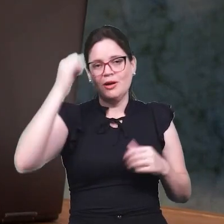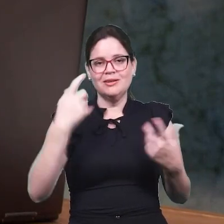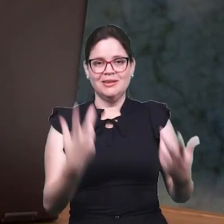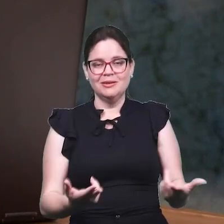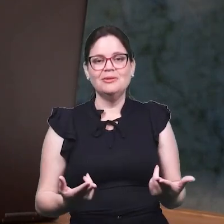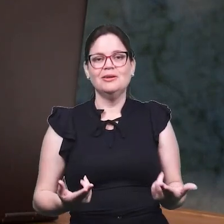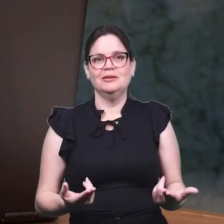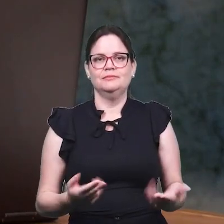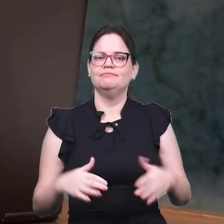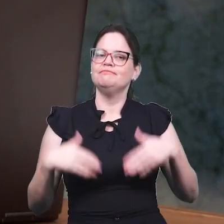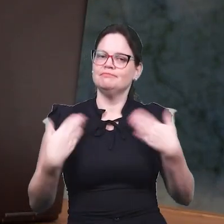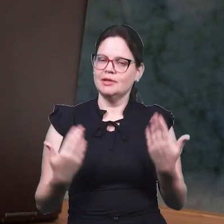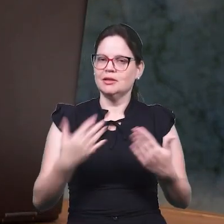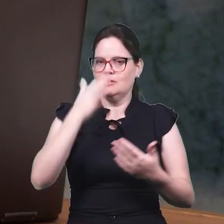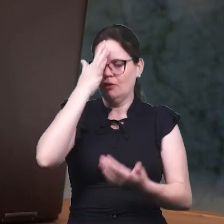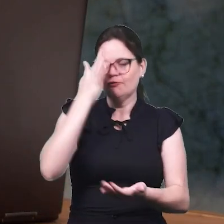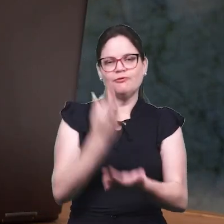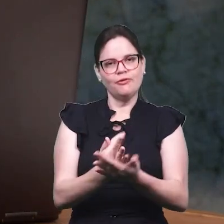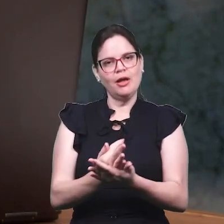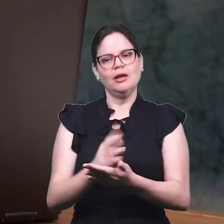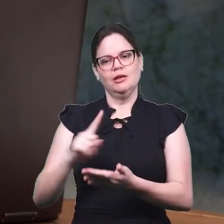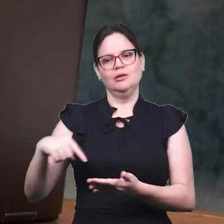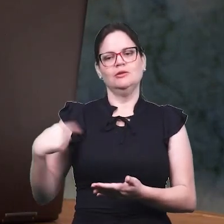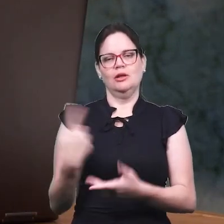chegamos a Deus pela fé.